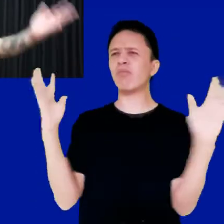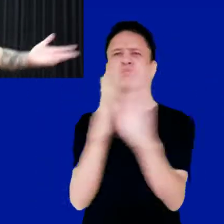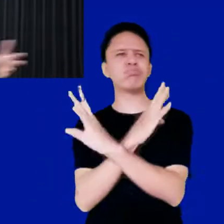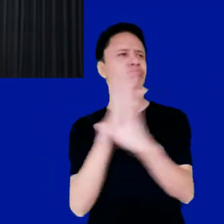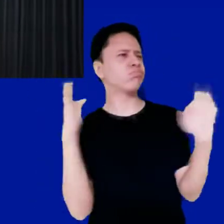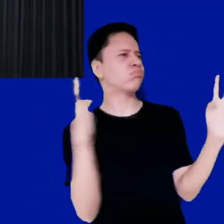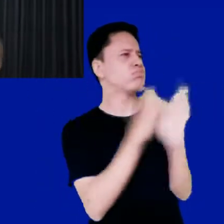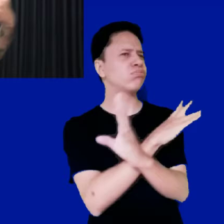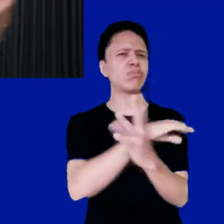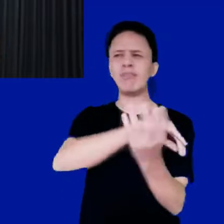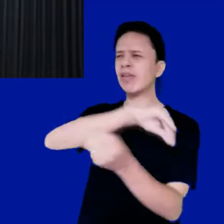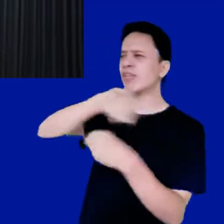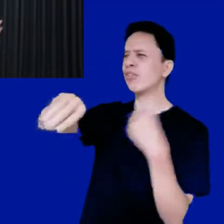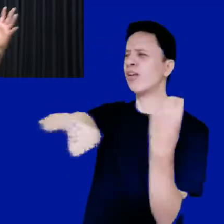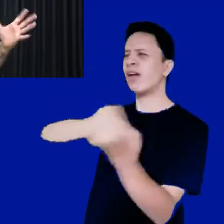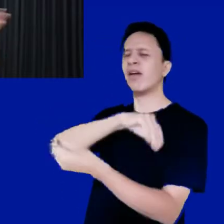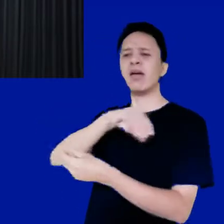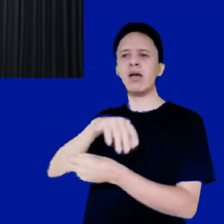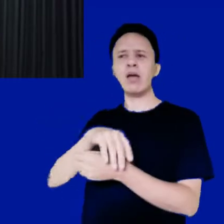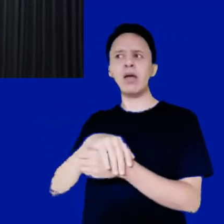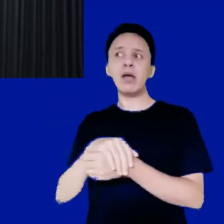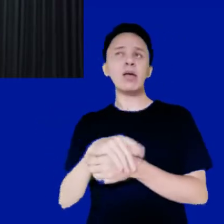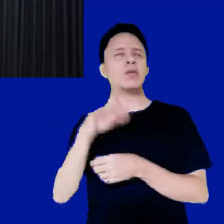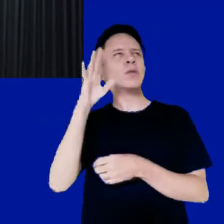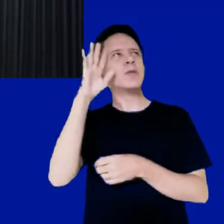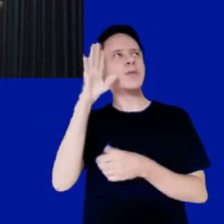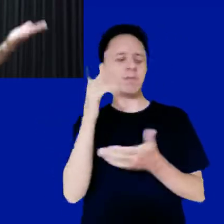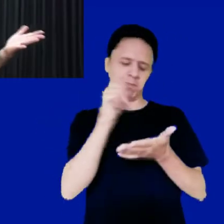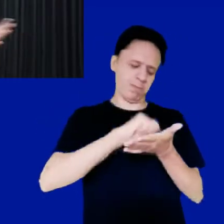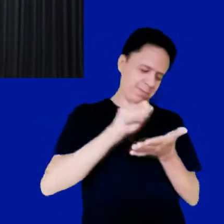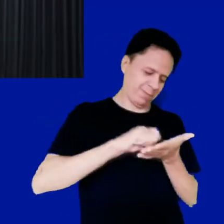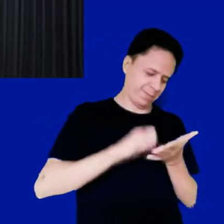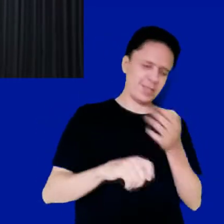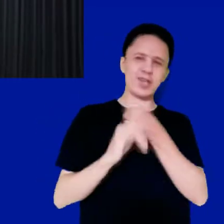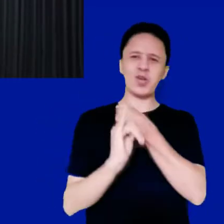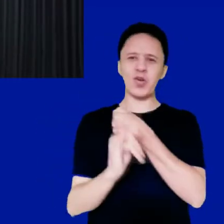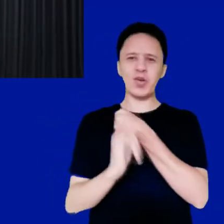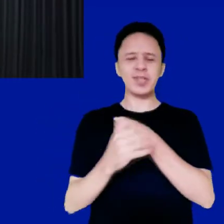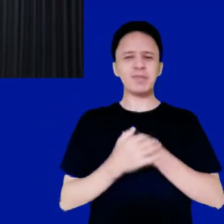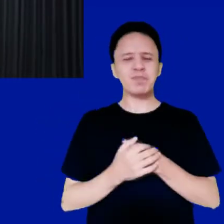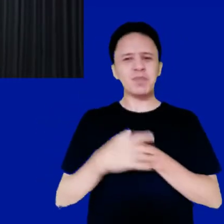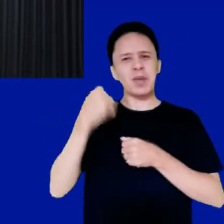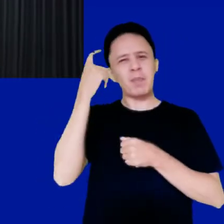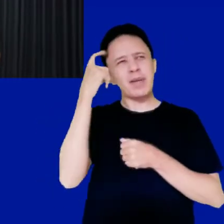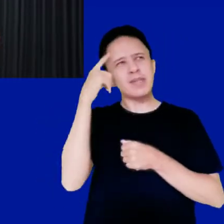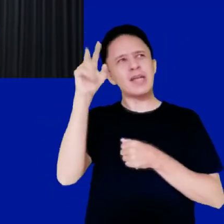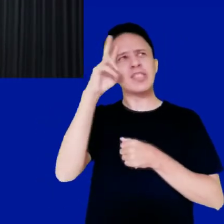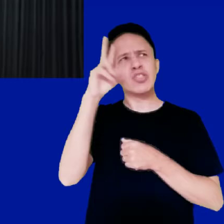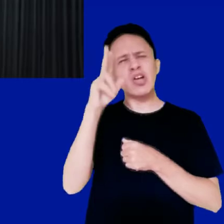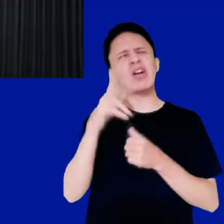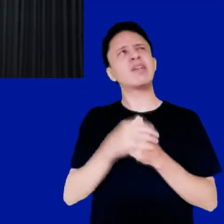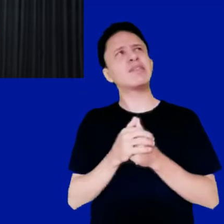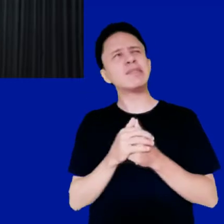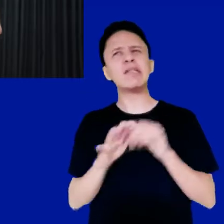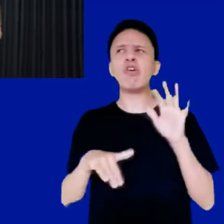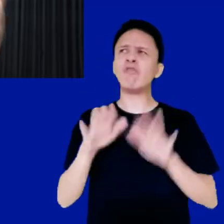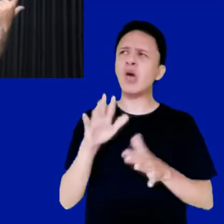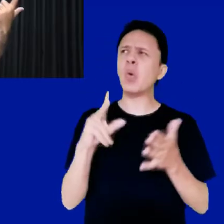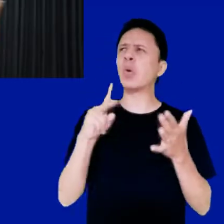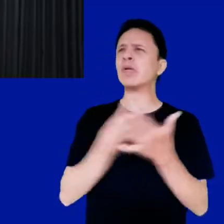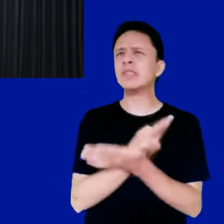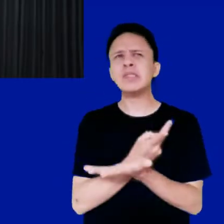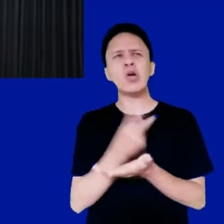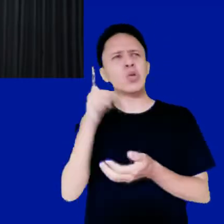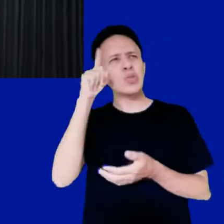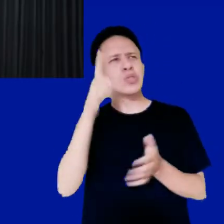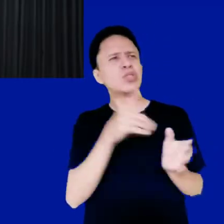casuais, turistas, etc. Tudo isso se misturando, né, é motivo para escrever uma crônica. Pensar uma história sobre uma